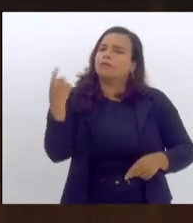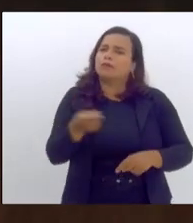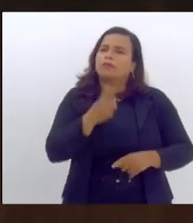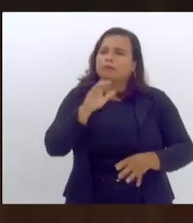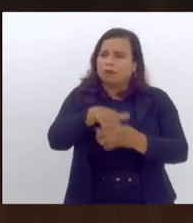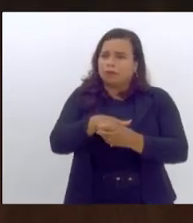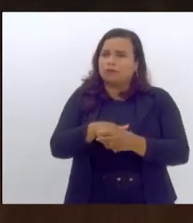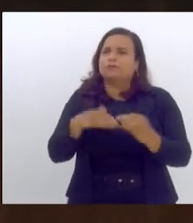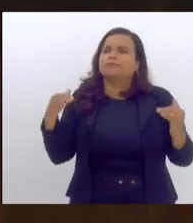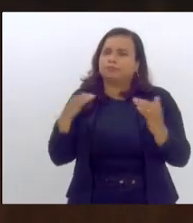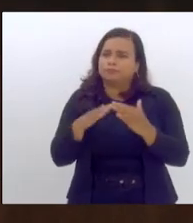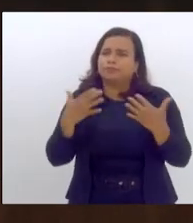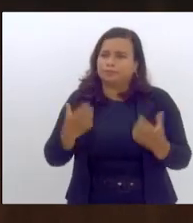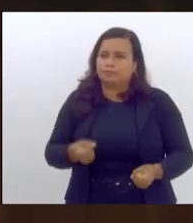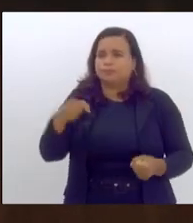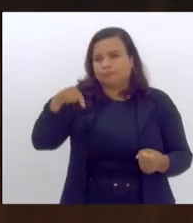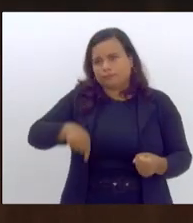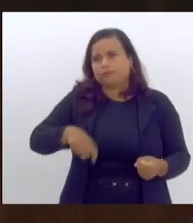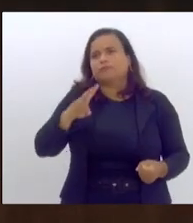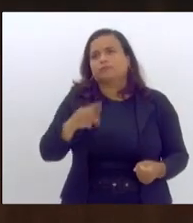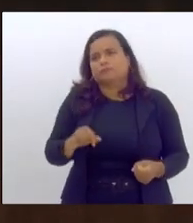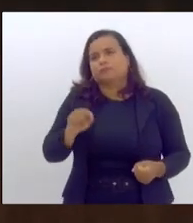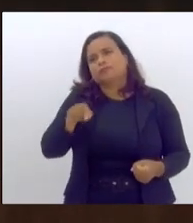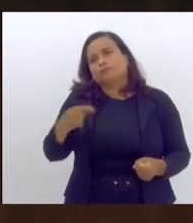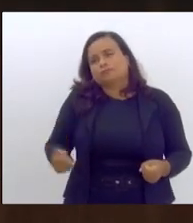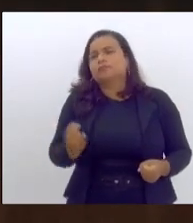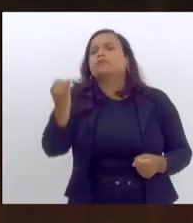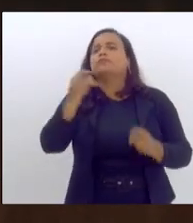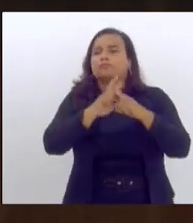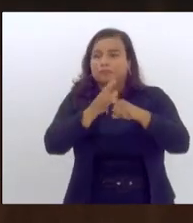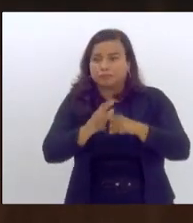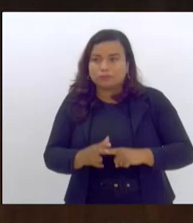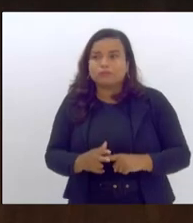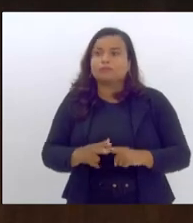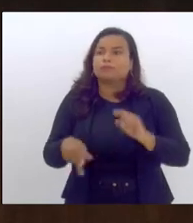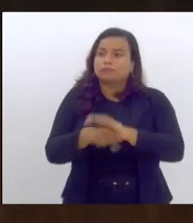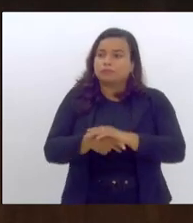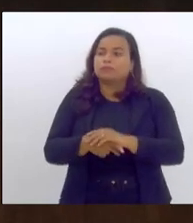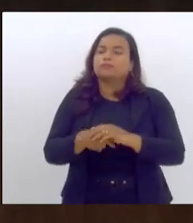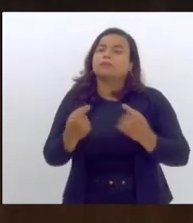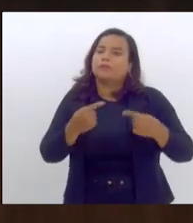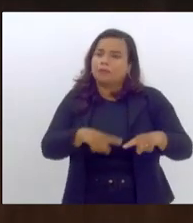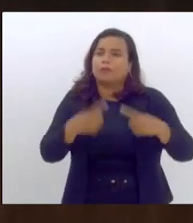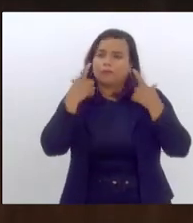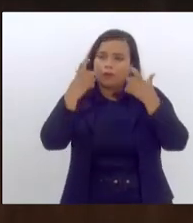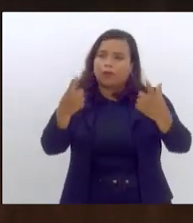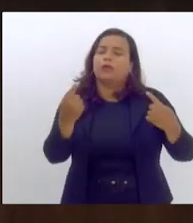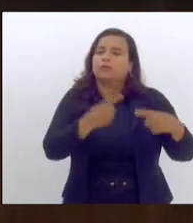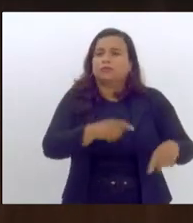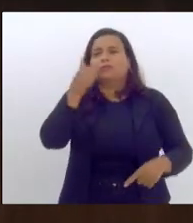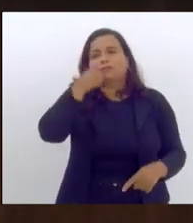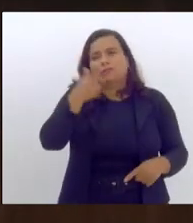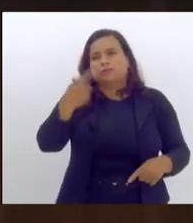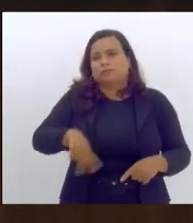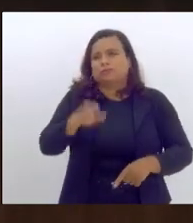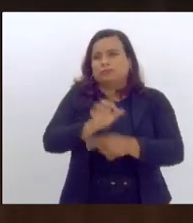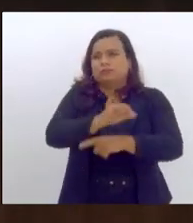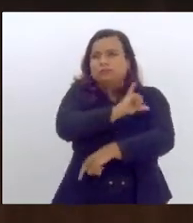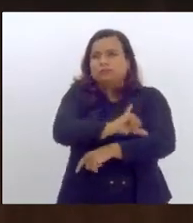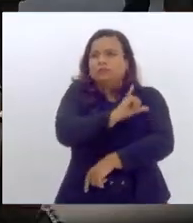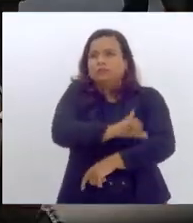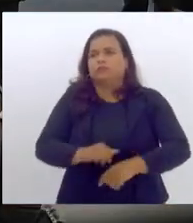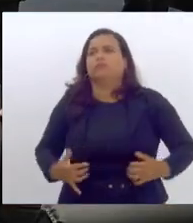será favorável na tarde de hoje a essa importante ferramenta de combate à violência das mulheres no Estado do Rio de